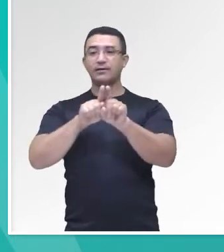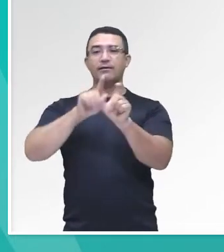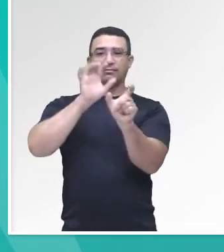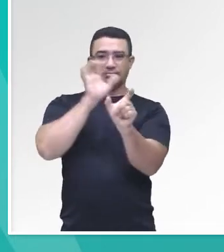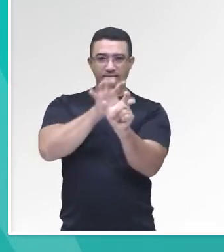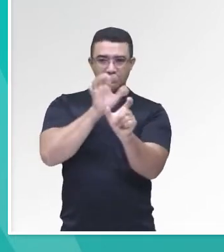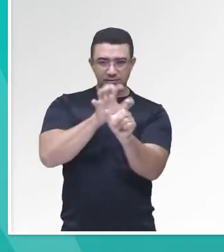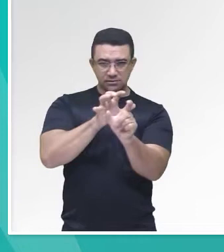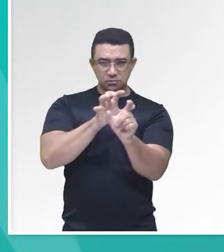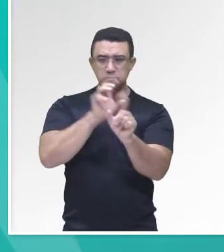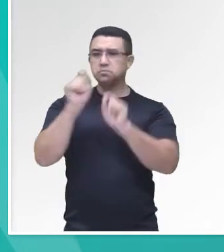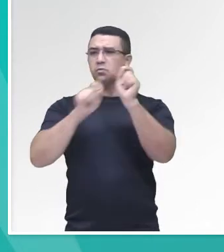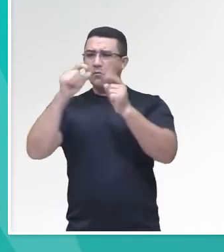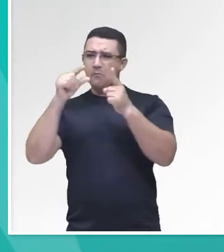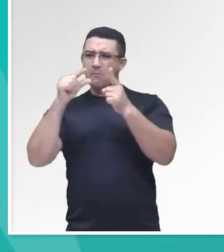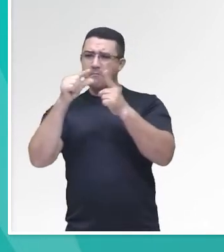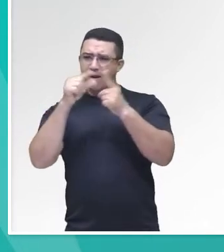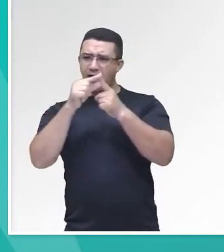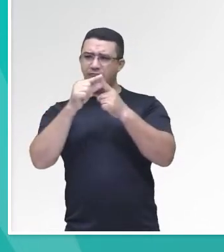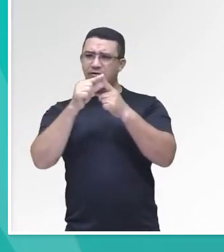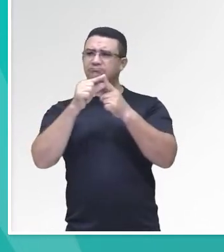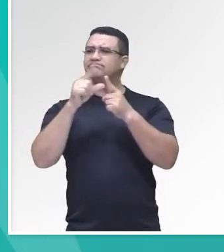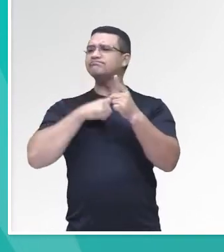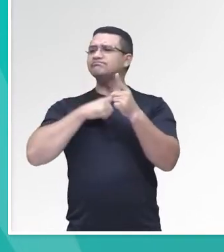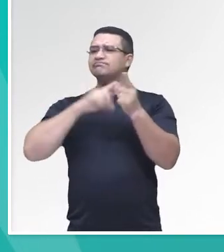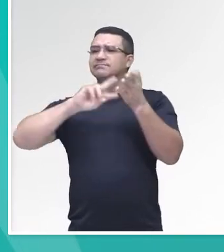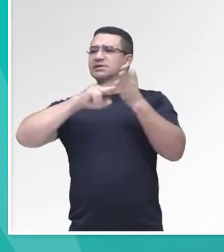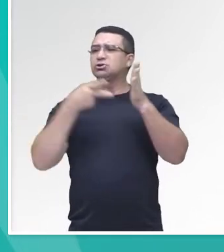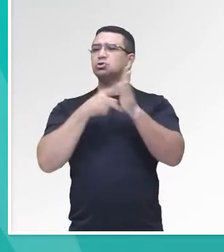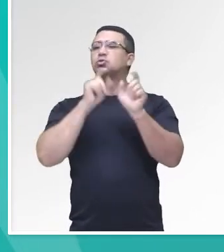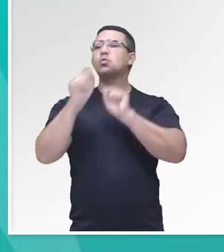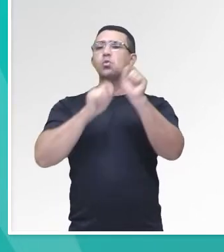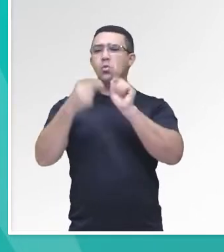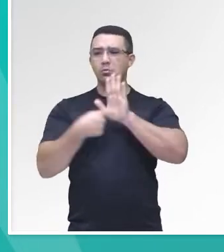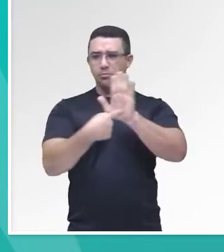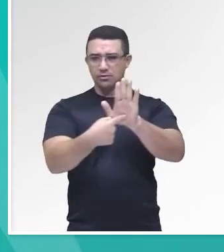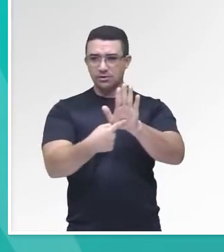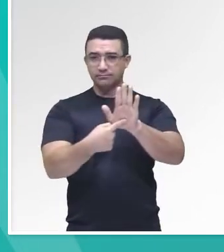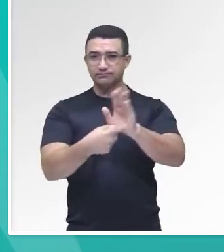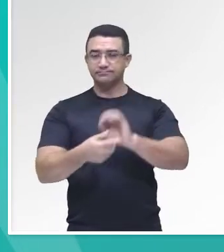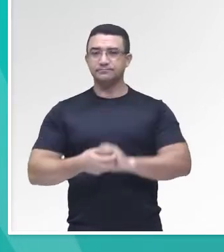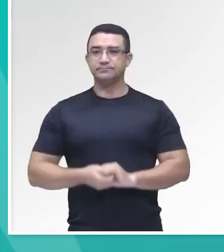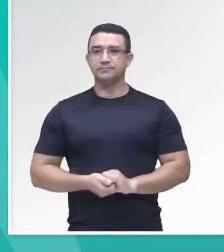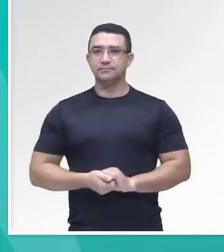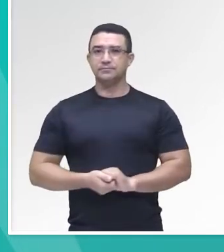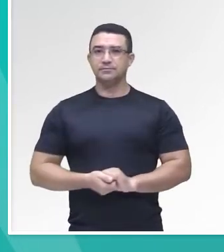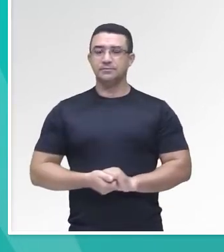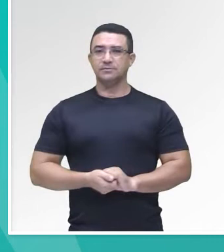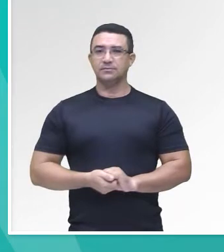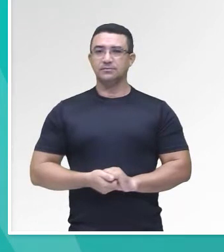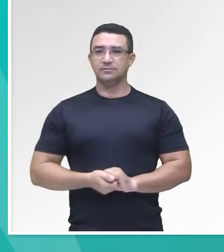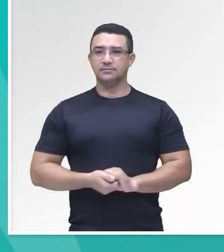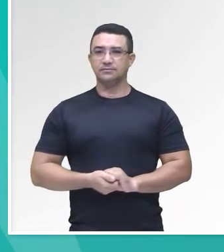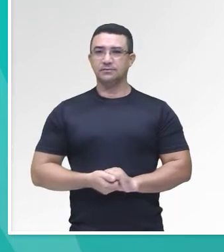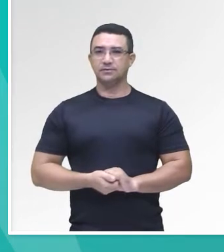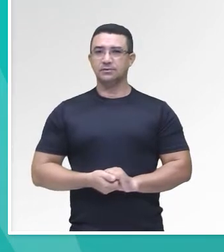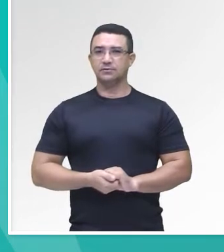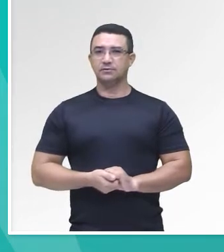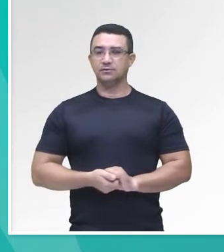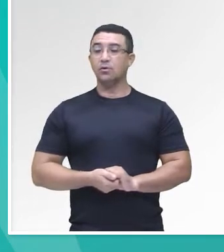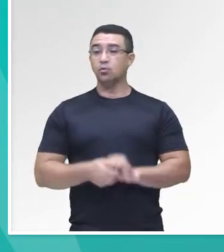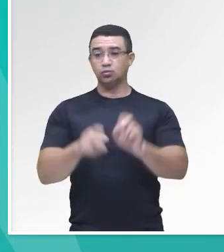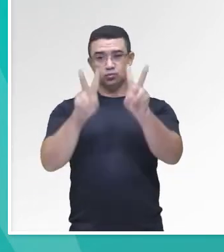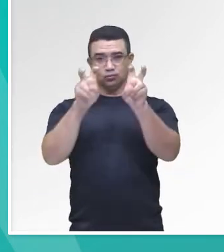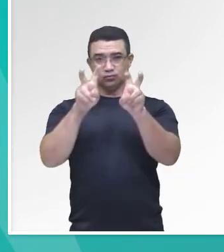esse sentido, né, que vão expressar esses sentidos. Então vamos lá para o conceito, nosso assunto de